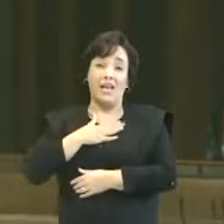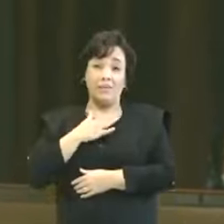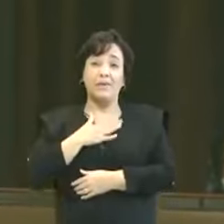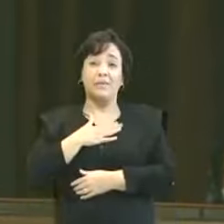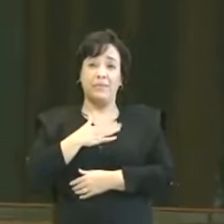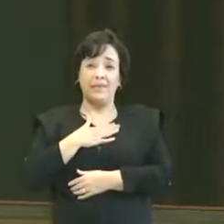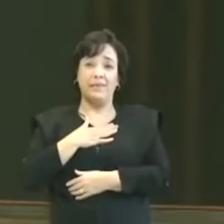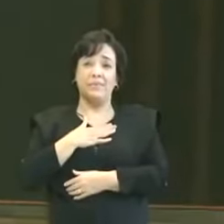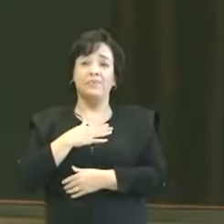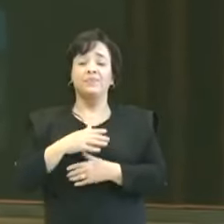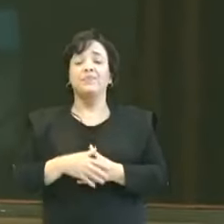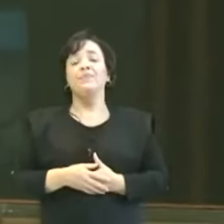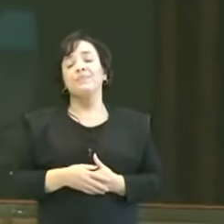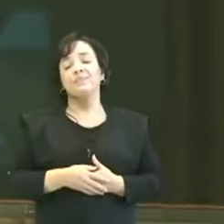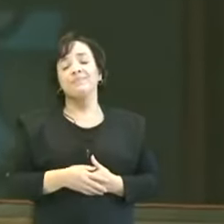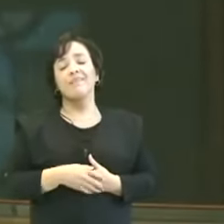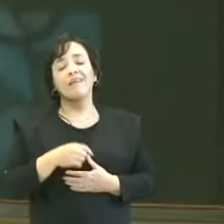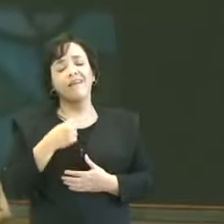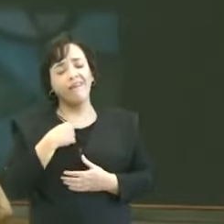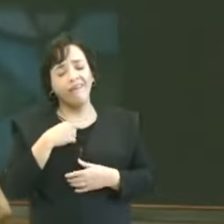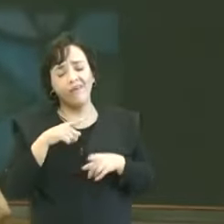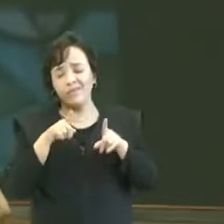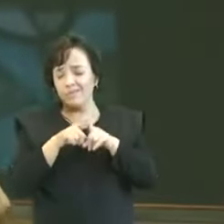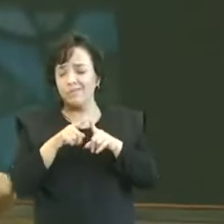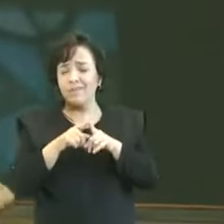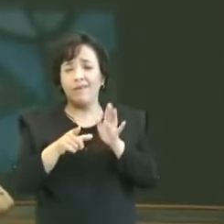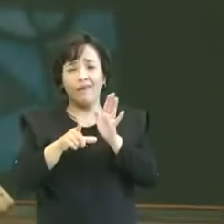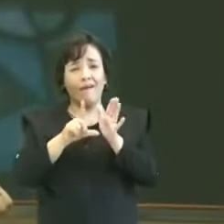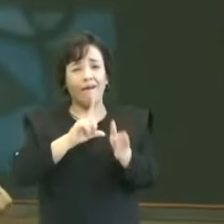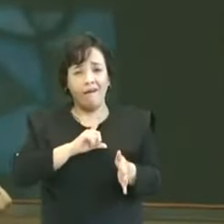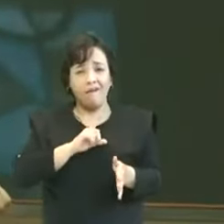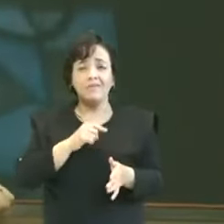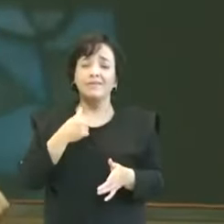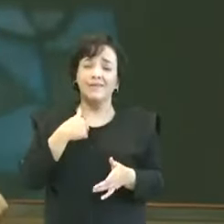Hoje eu peguei meu travesseiro antes de vir para cá.